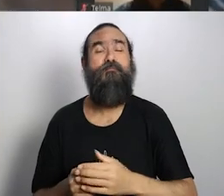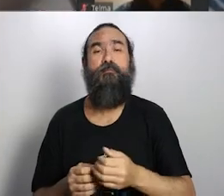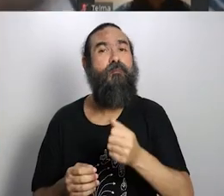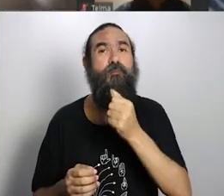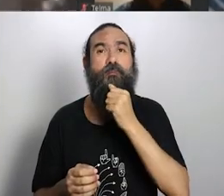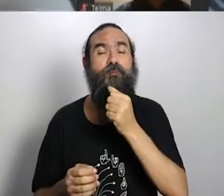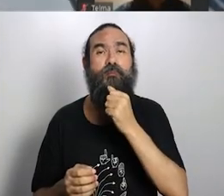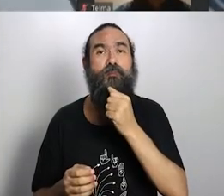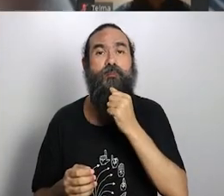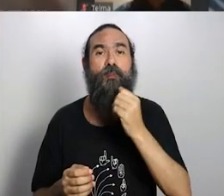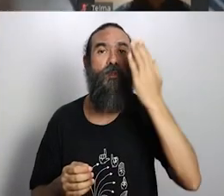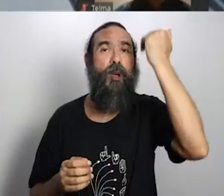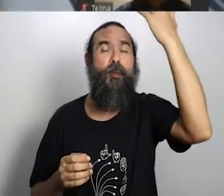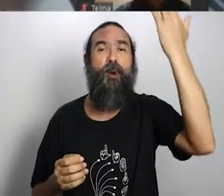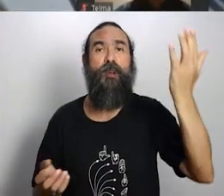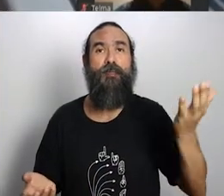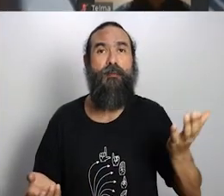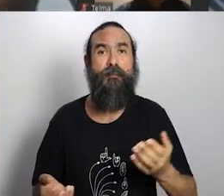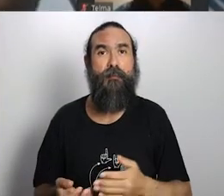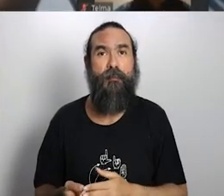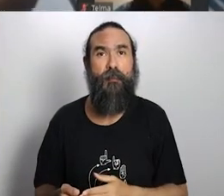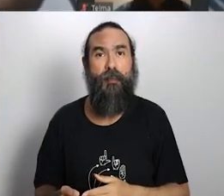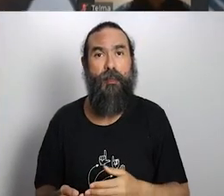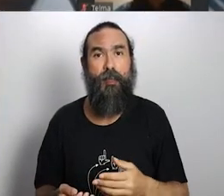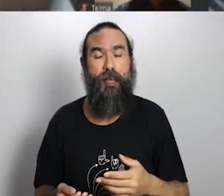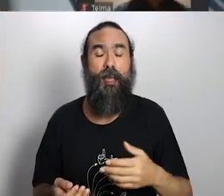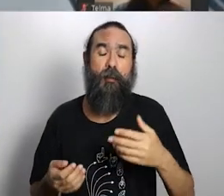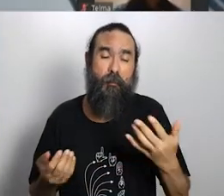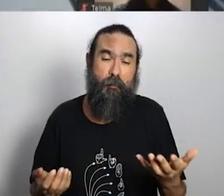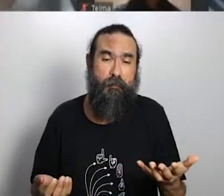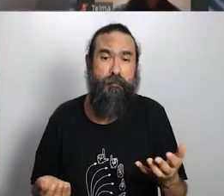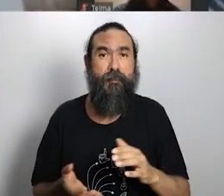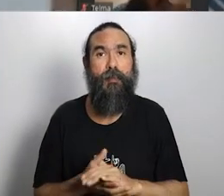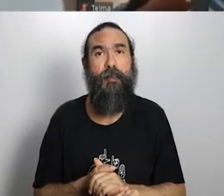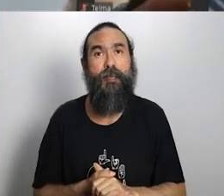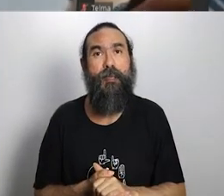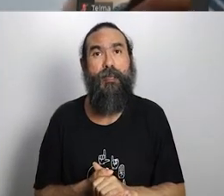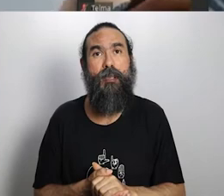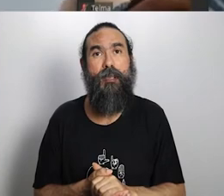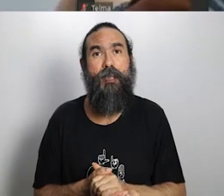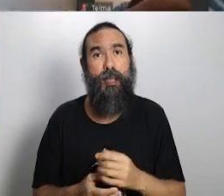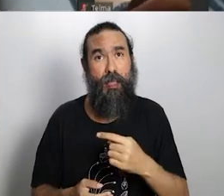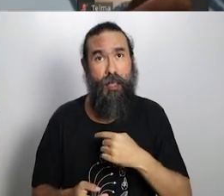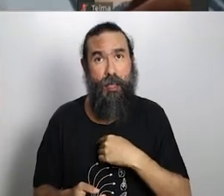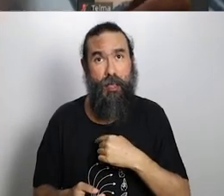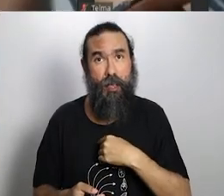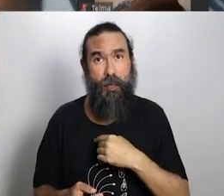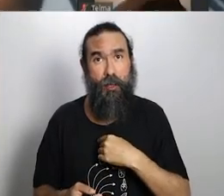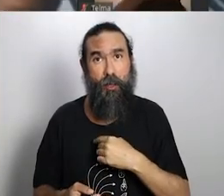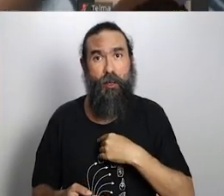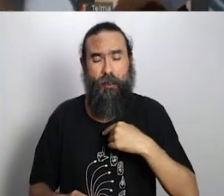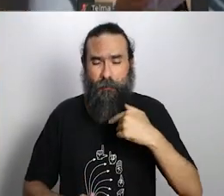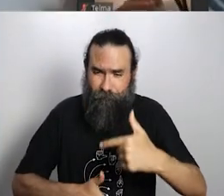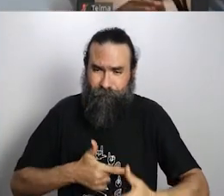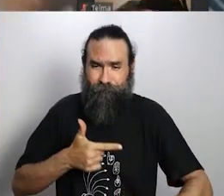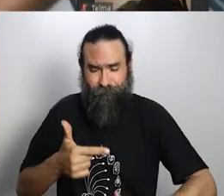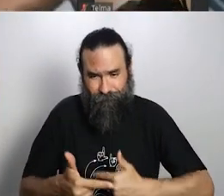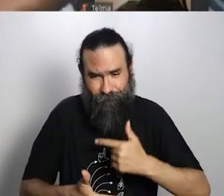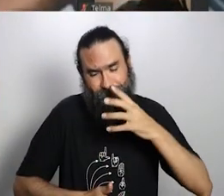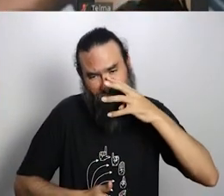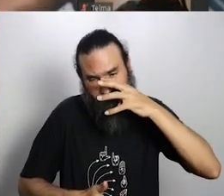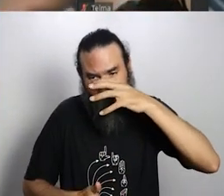eu me sustentei e segurei essa cultura. Eu mesmo me fiz Lia. Quando me encontraram, eu já era